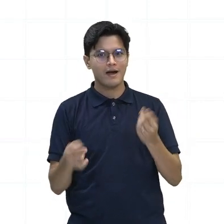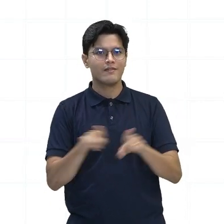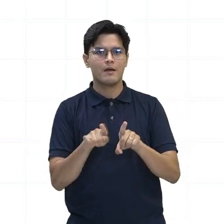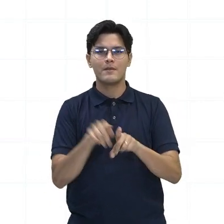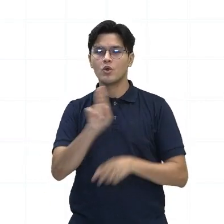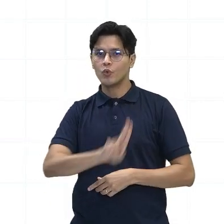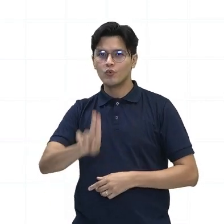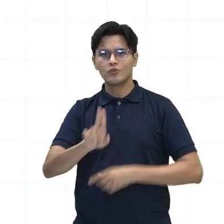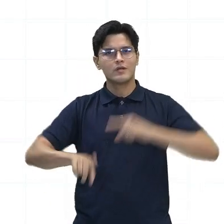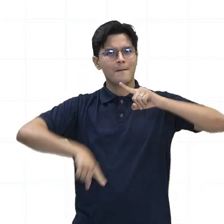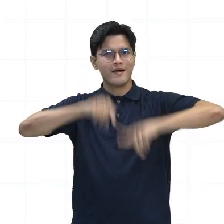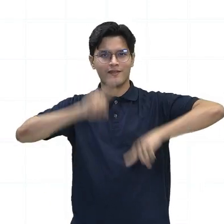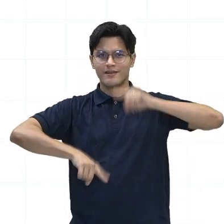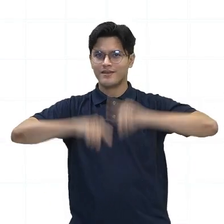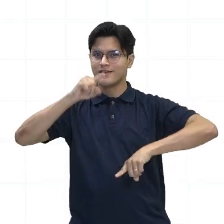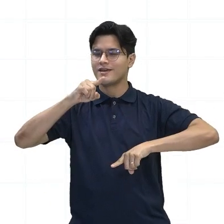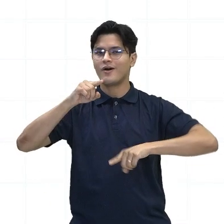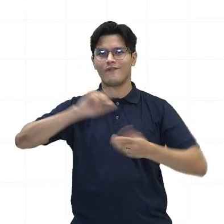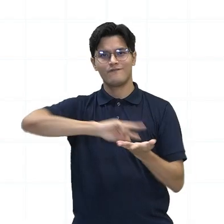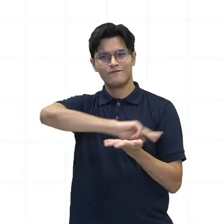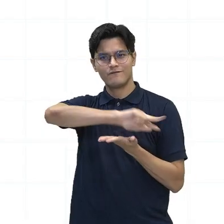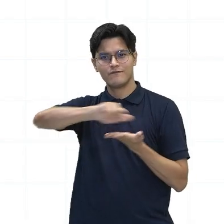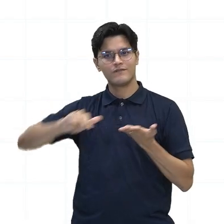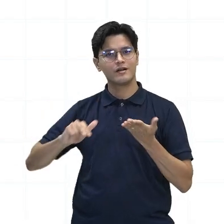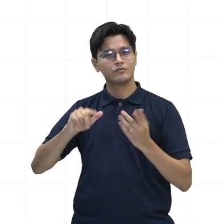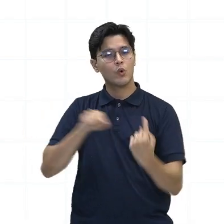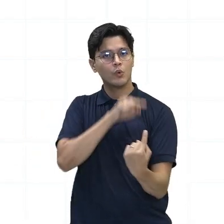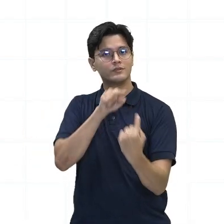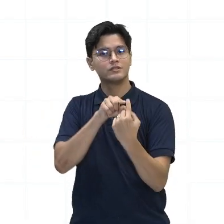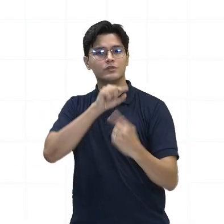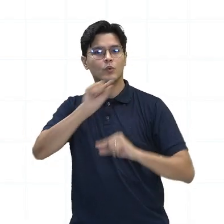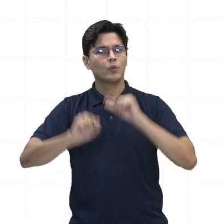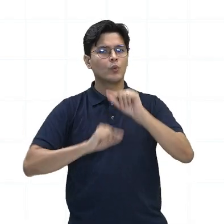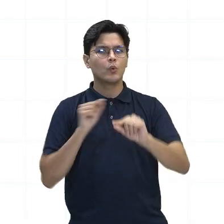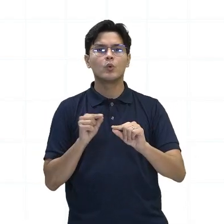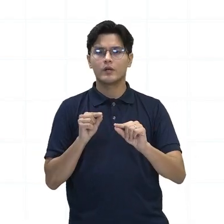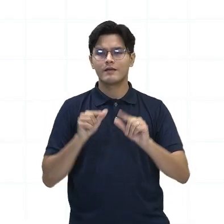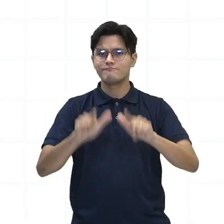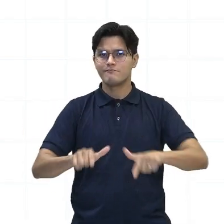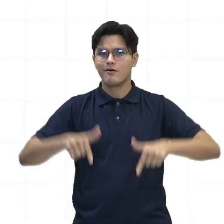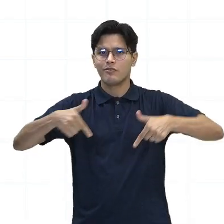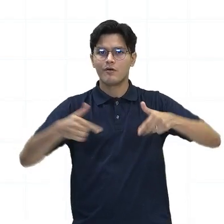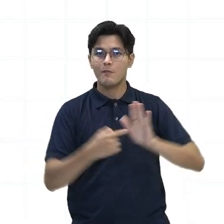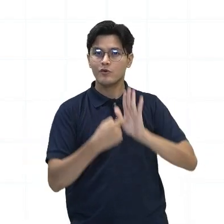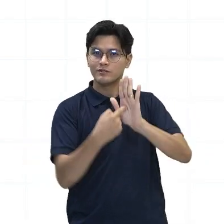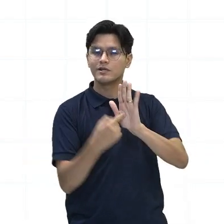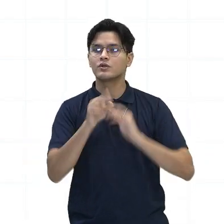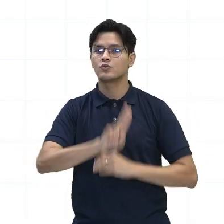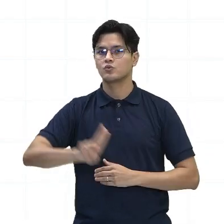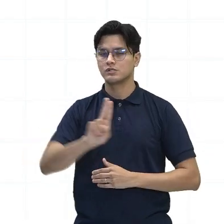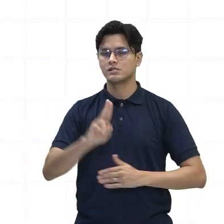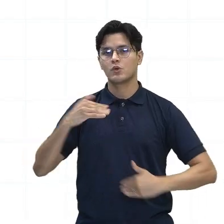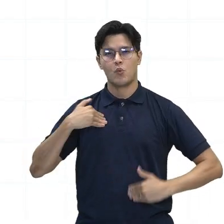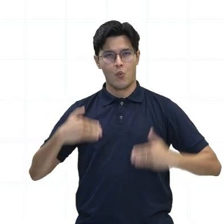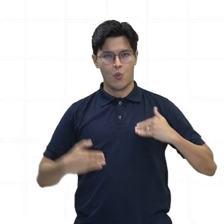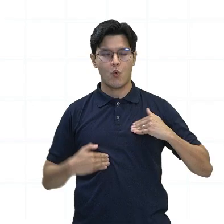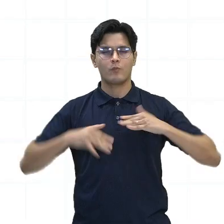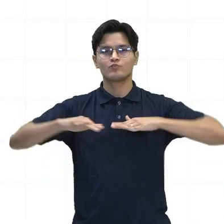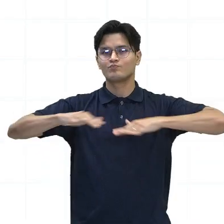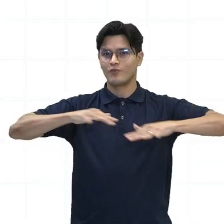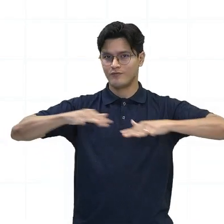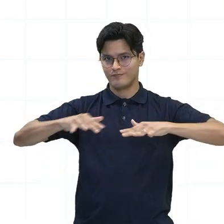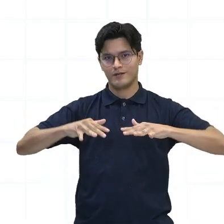objetivo consiste em demonstrar essas ações por meio de movimentações corporais,